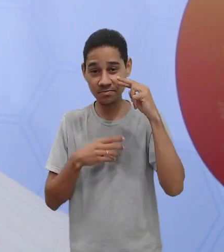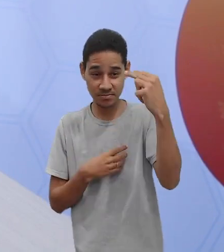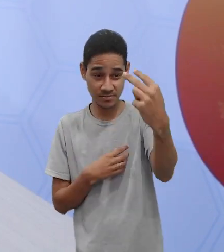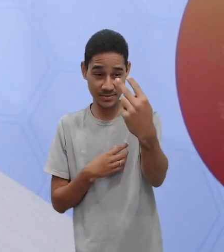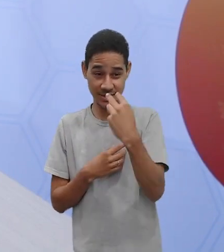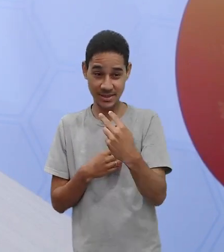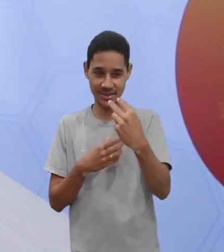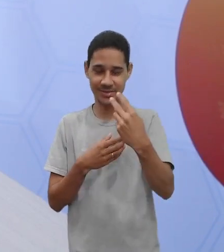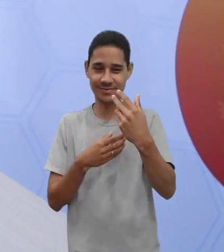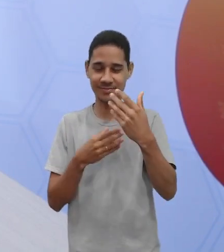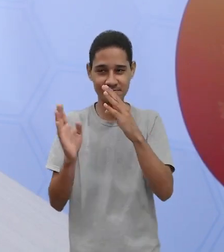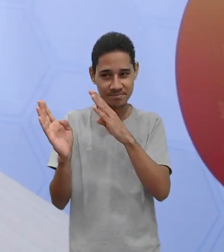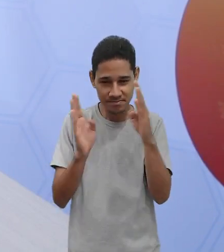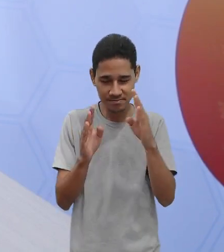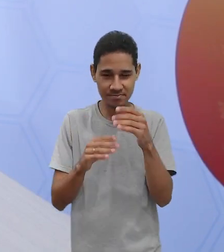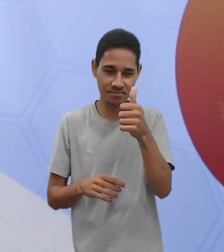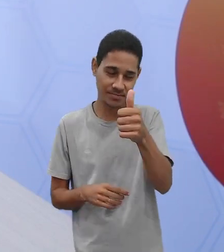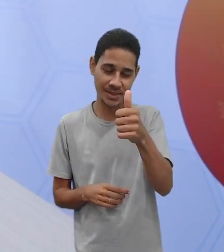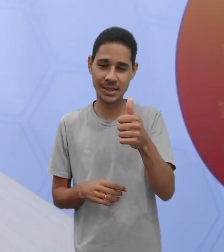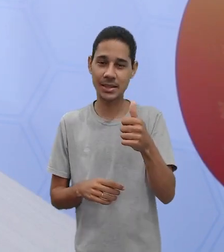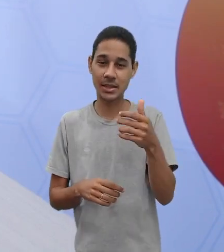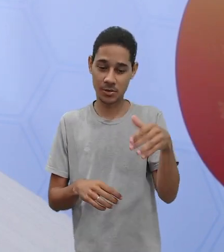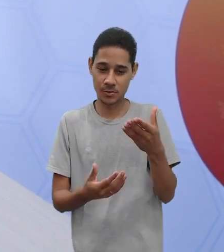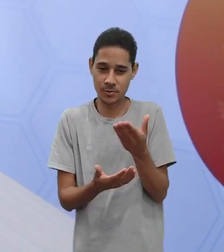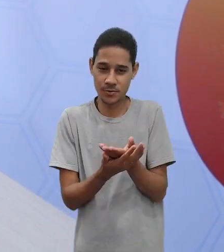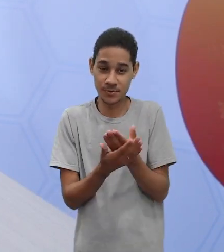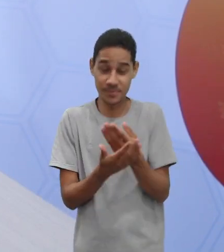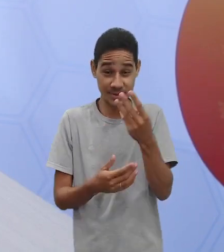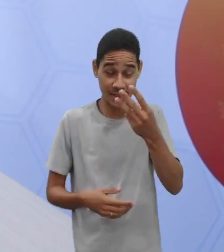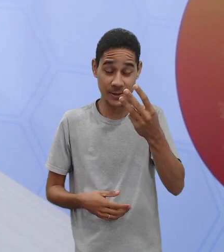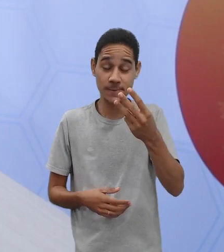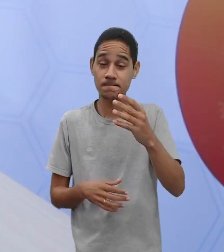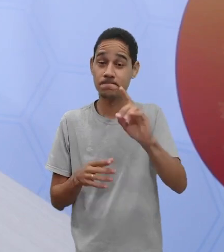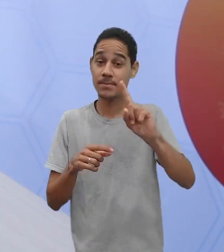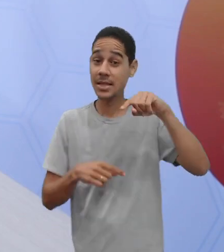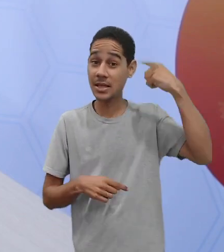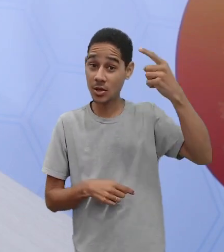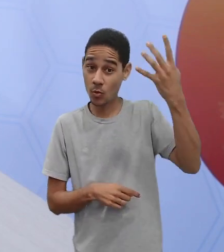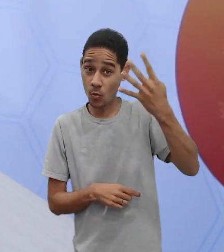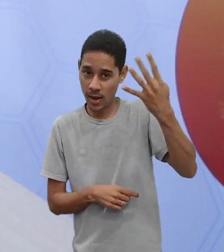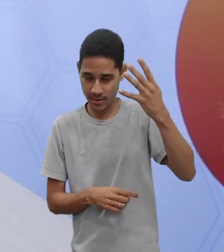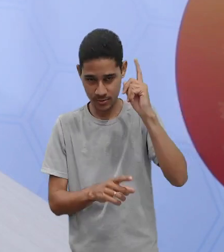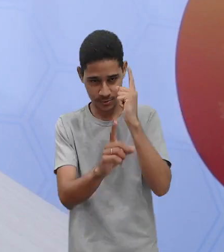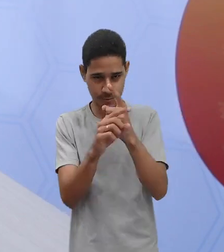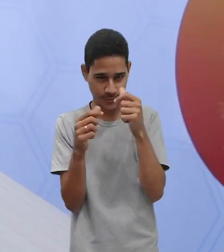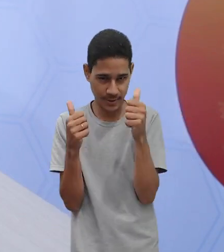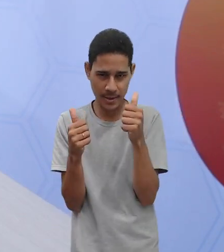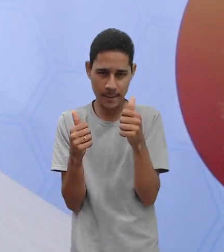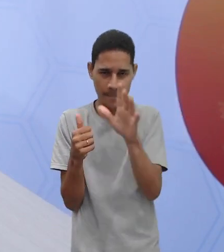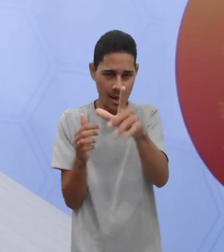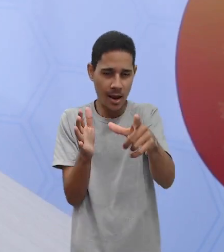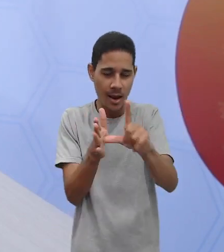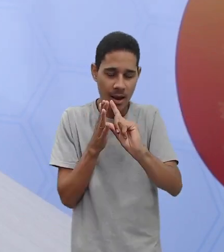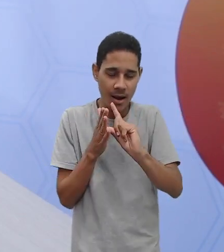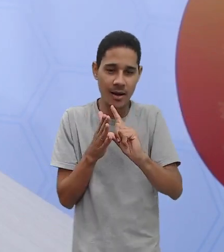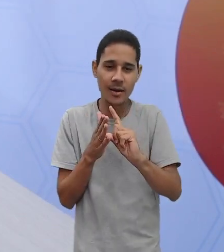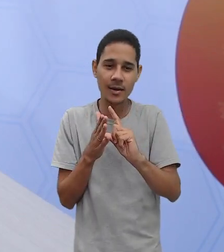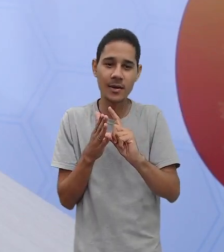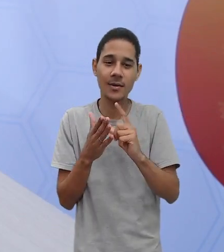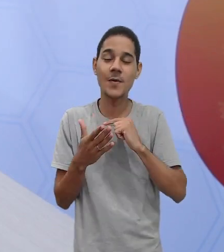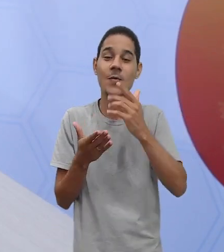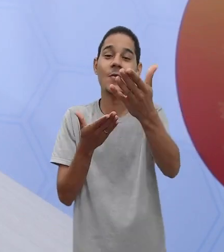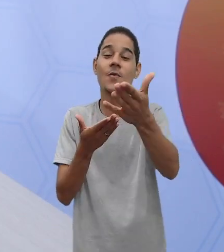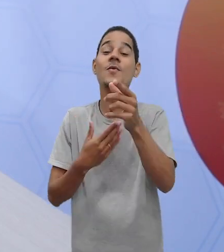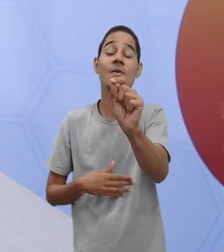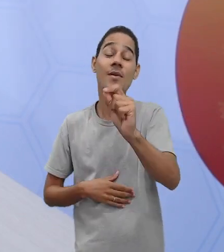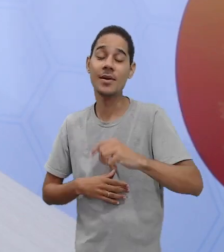nossa aula, né? Na unidade 3. E eu espero você na unidade 4. E antes da gente terminar, quero fazer um convite a